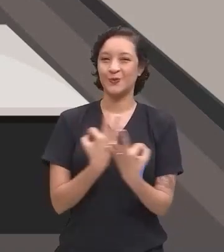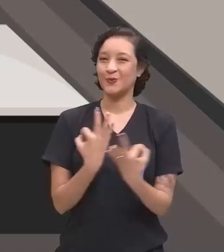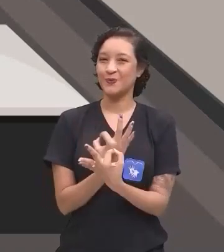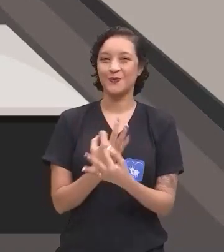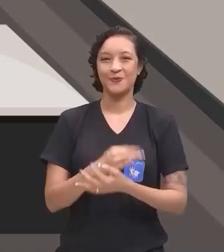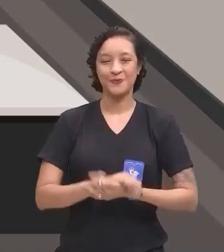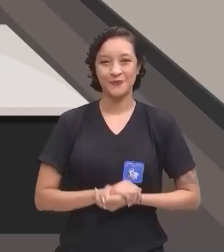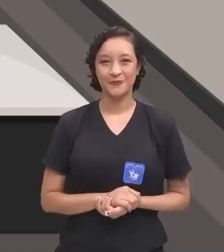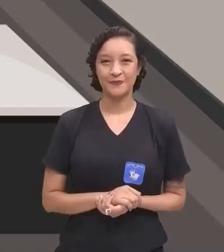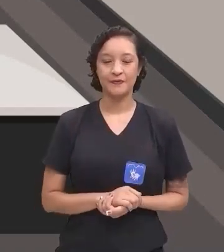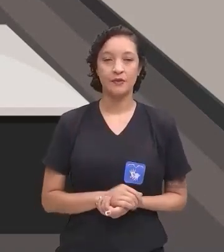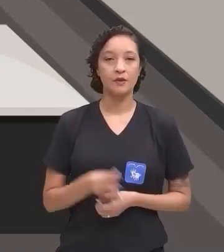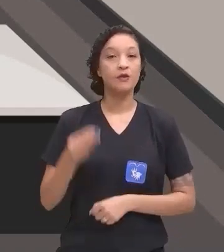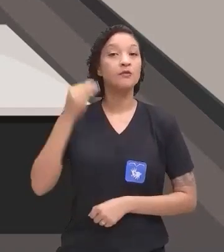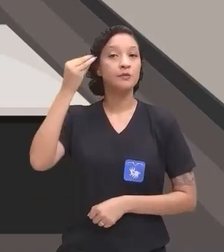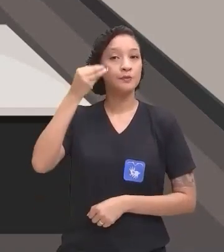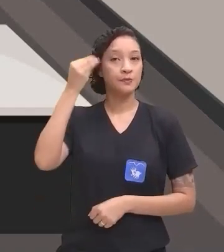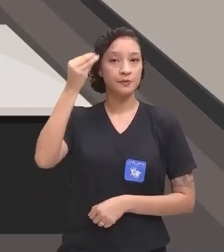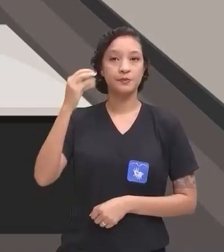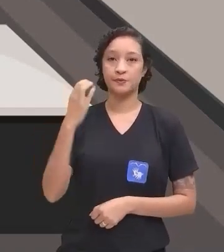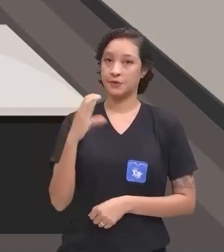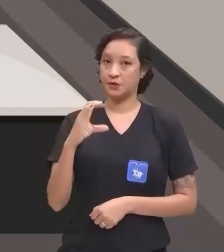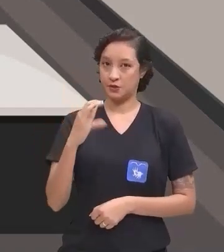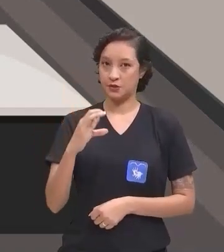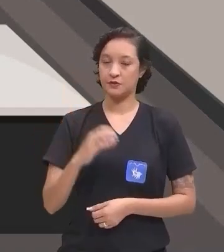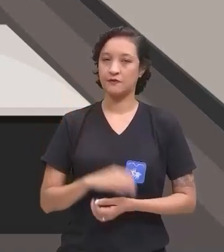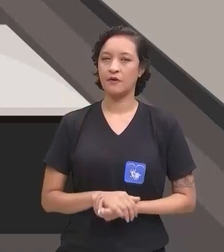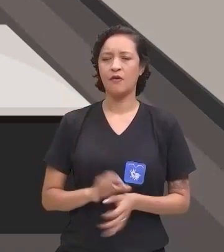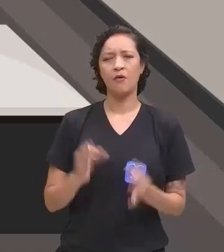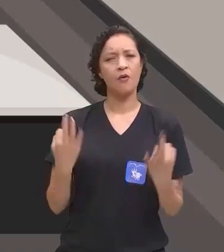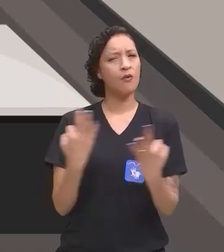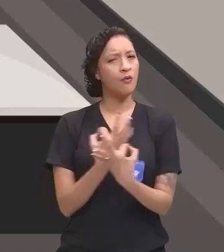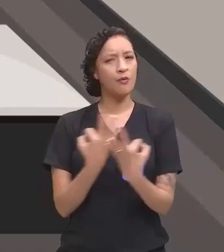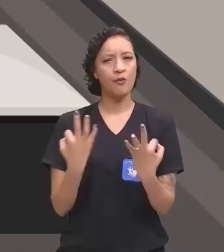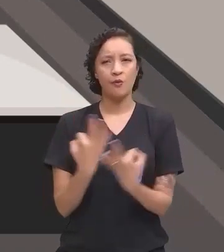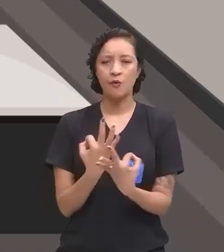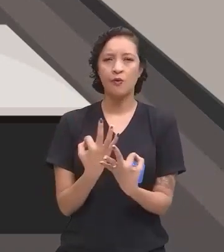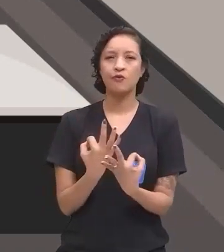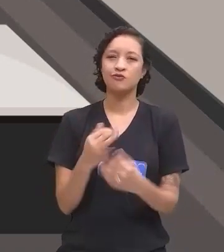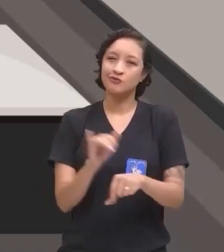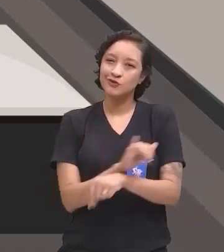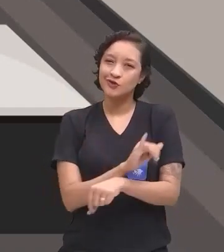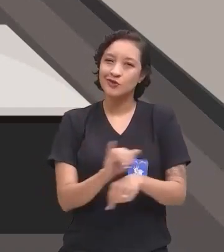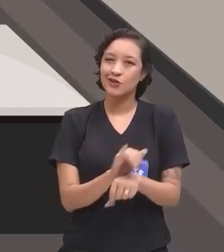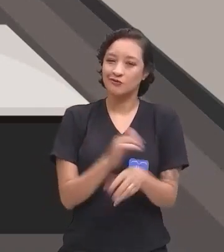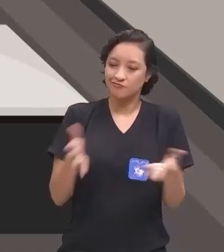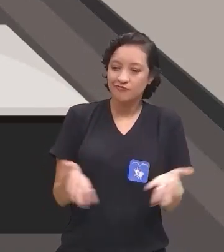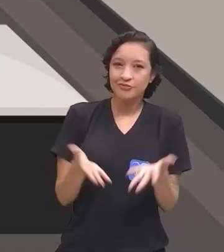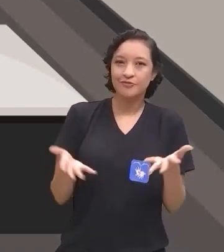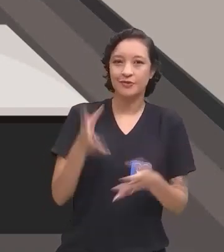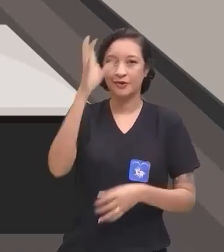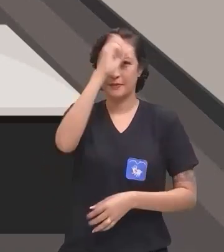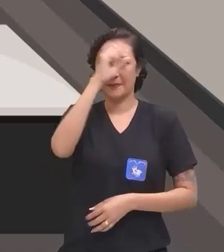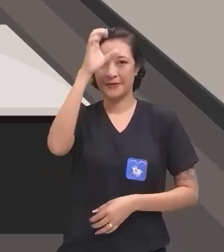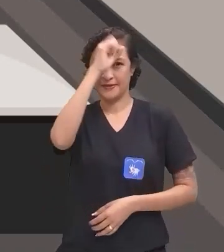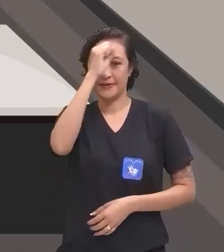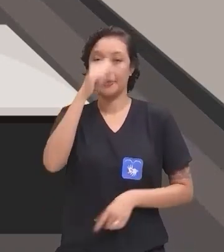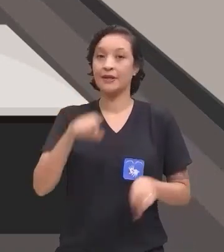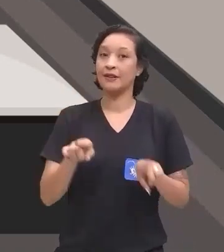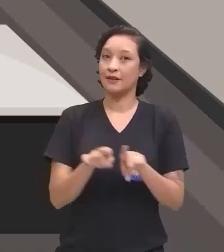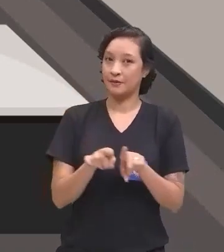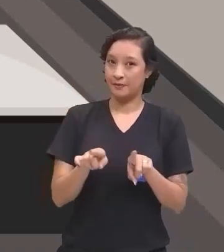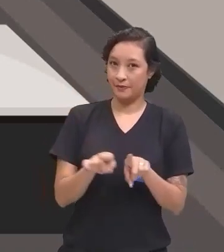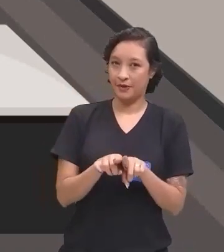sensacional! Os experimentos científicos são uma ótima maneira de incentivar o aprendizado, além de